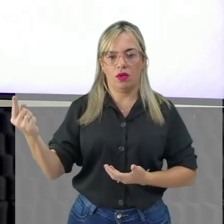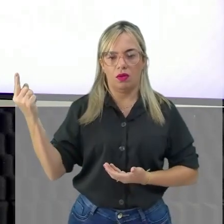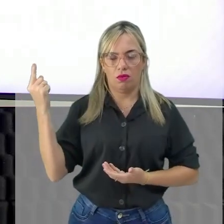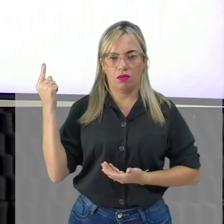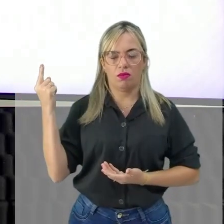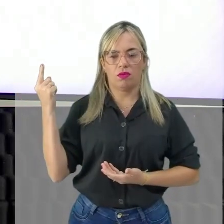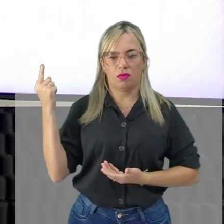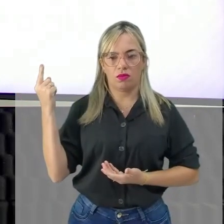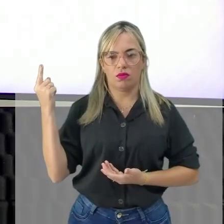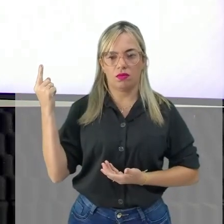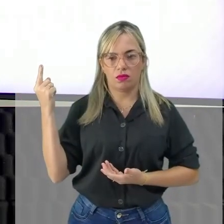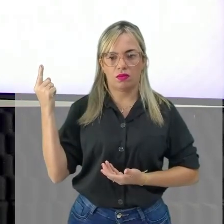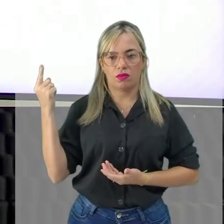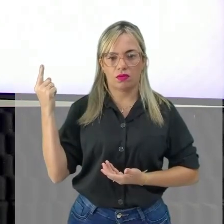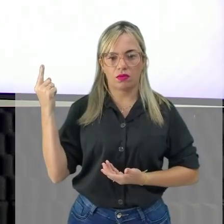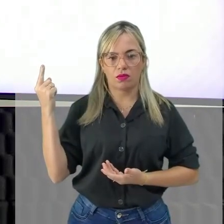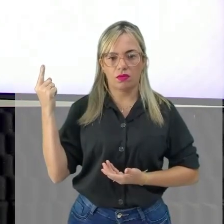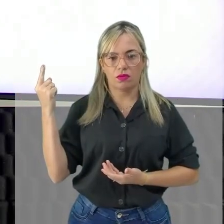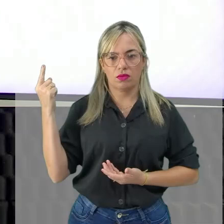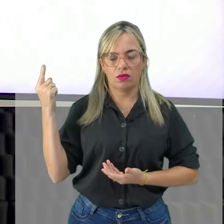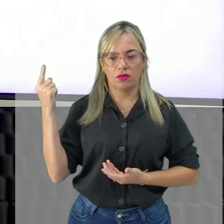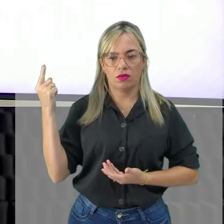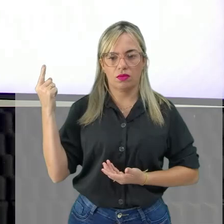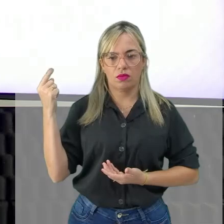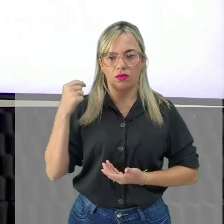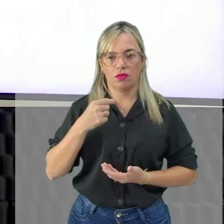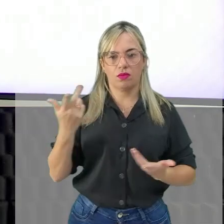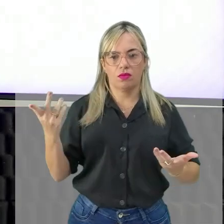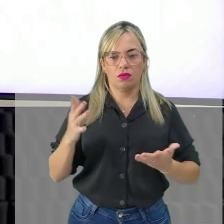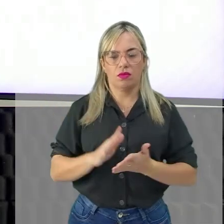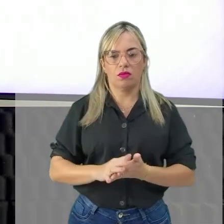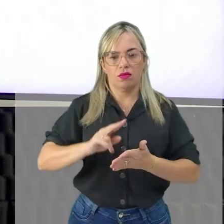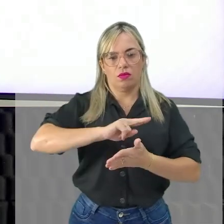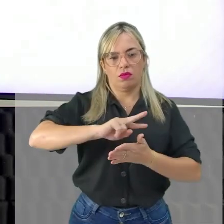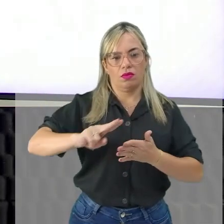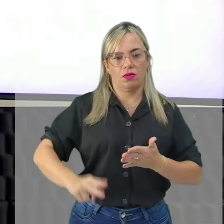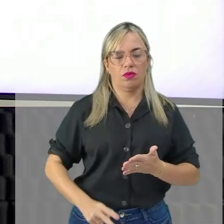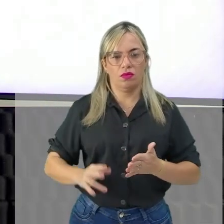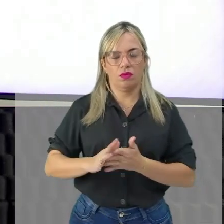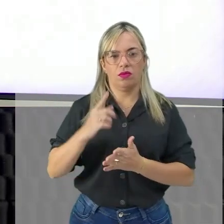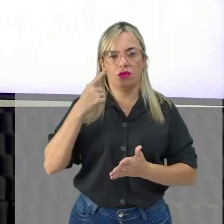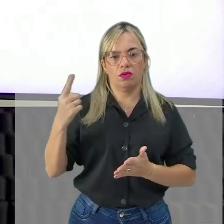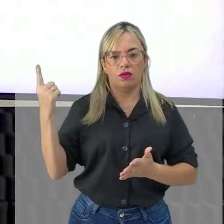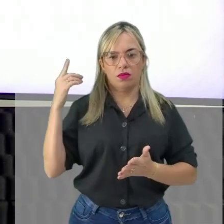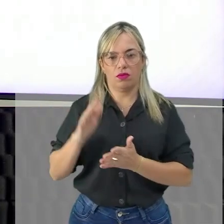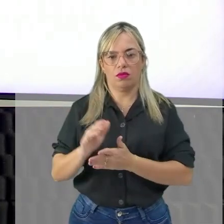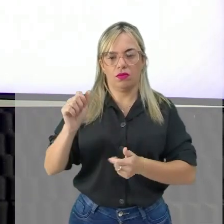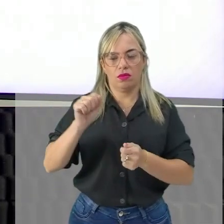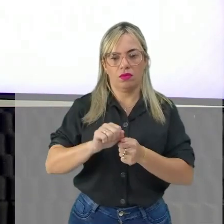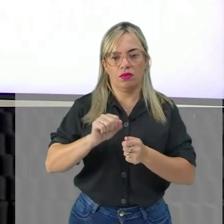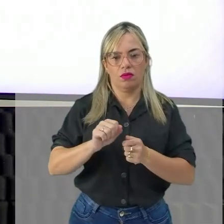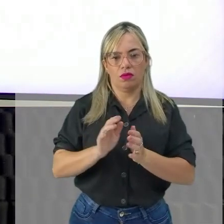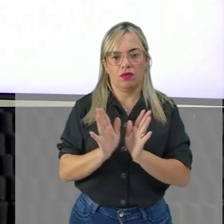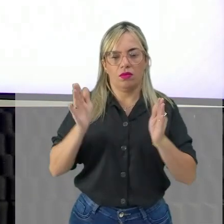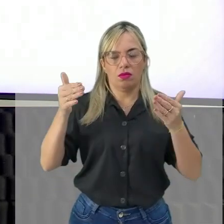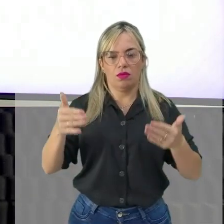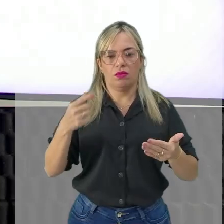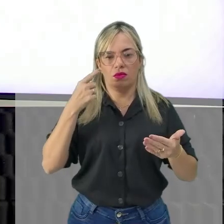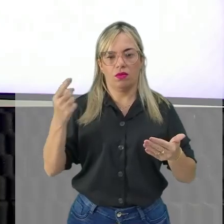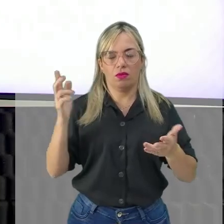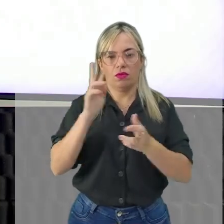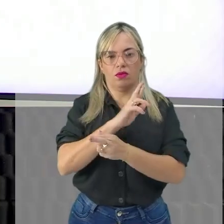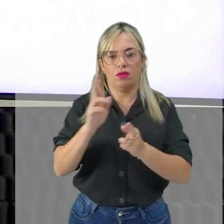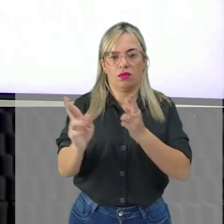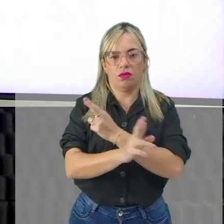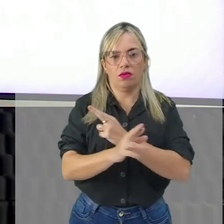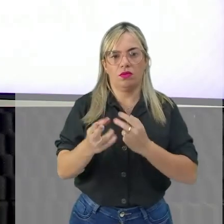Quinosternon escorpioide, tá? Olha só, eu quero fazer só uma observação aqui com respeito